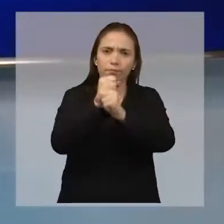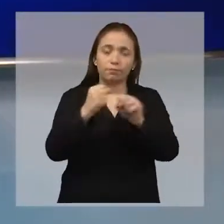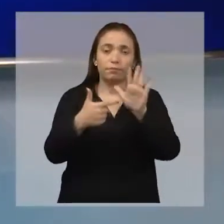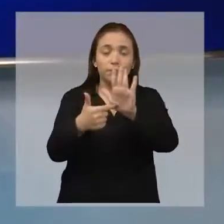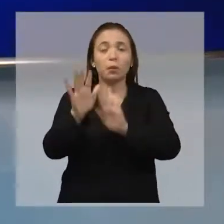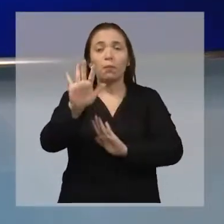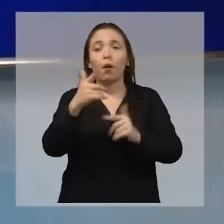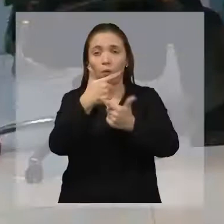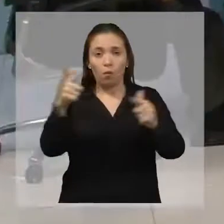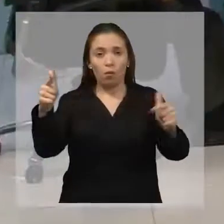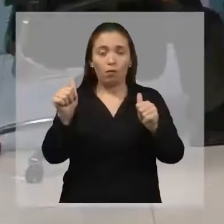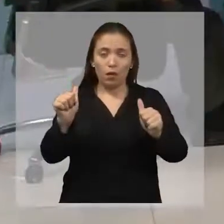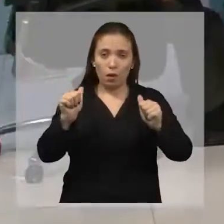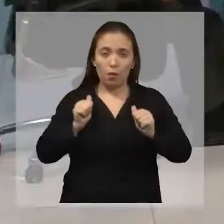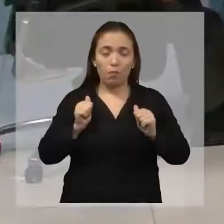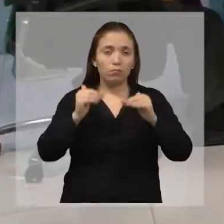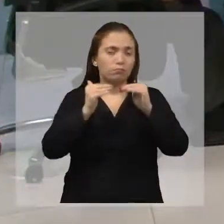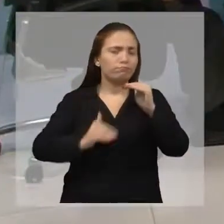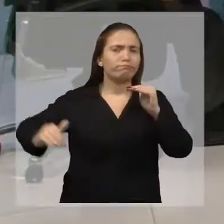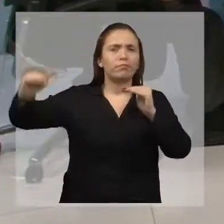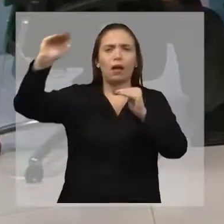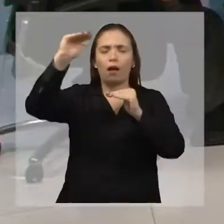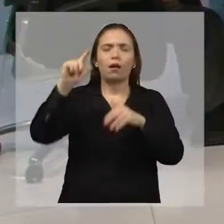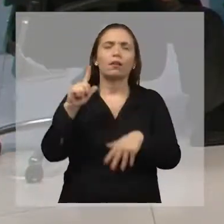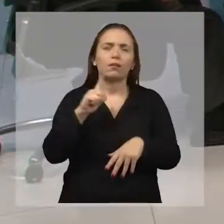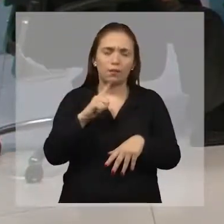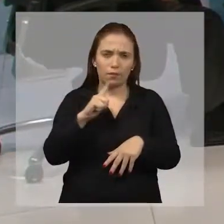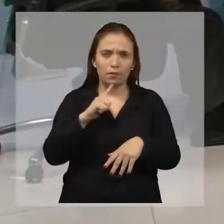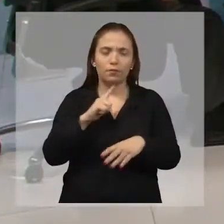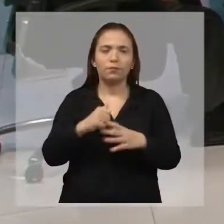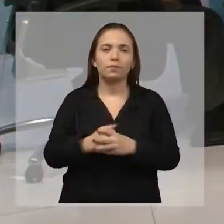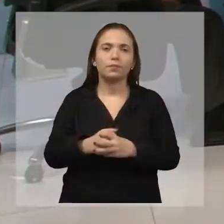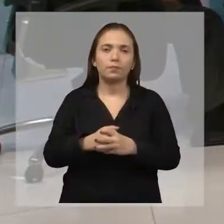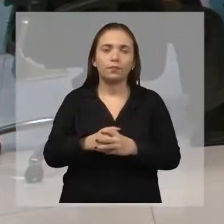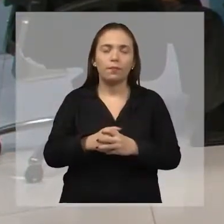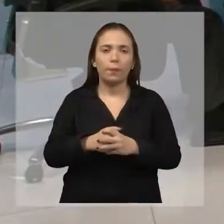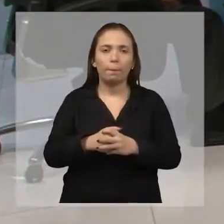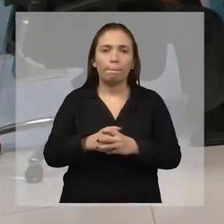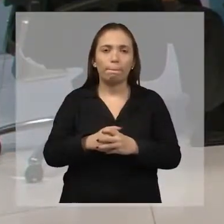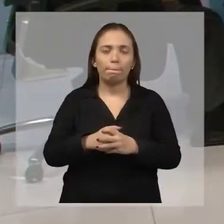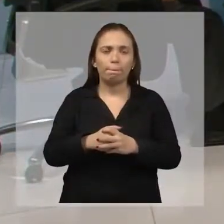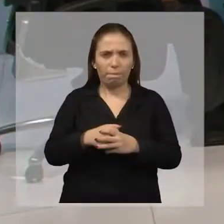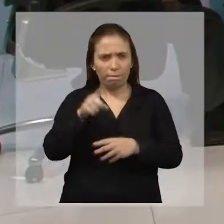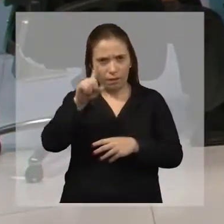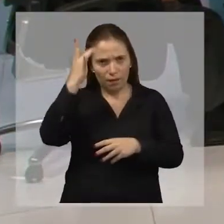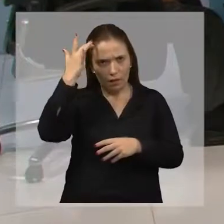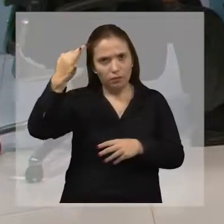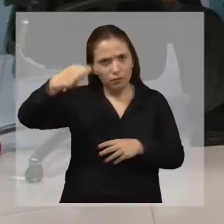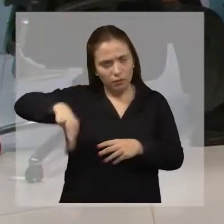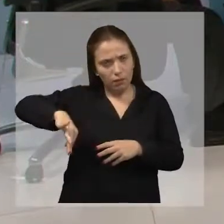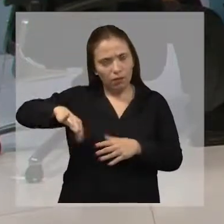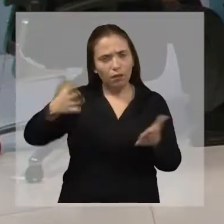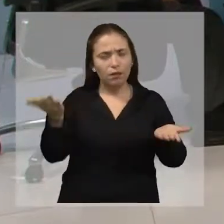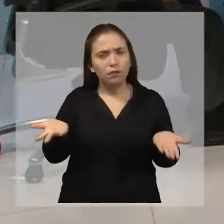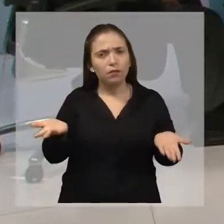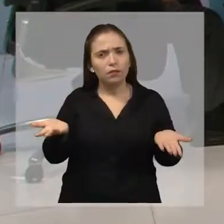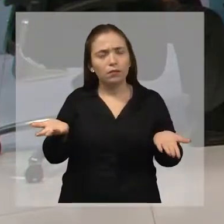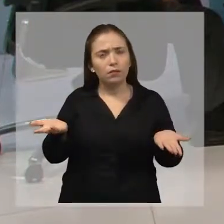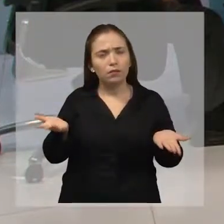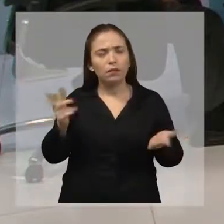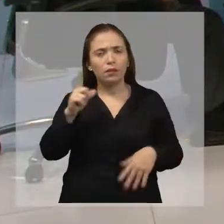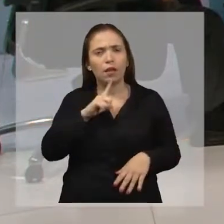Isso. e nunca fez nada. Então ele não sabia até agora o que é o parlamento que ele representa.